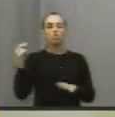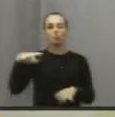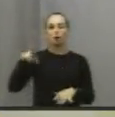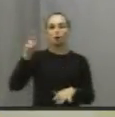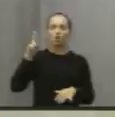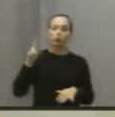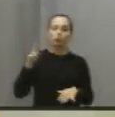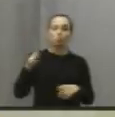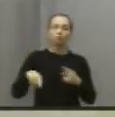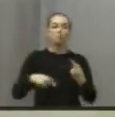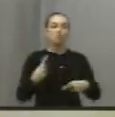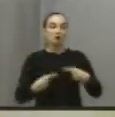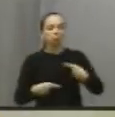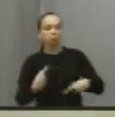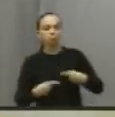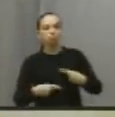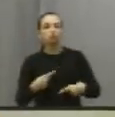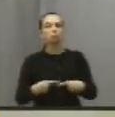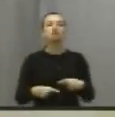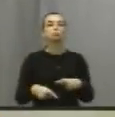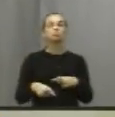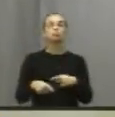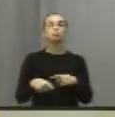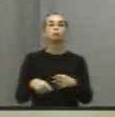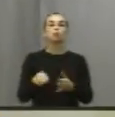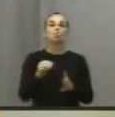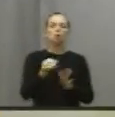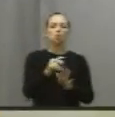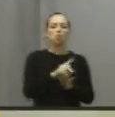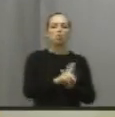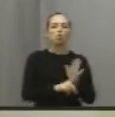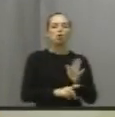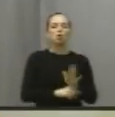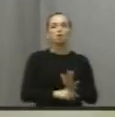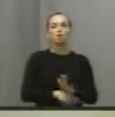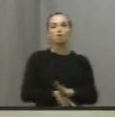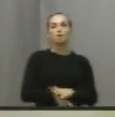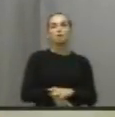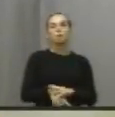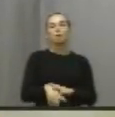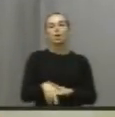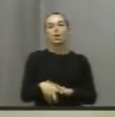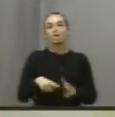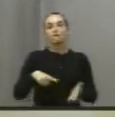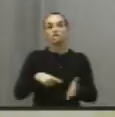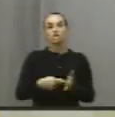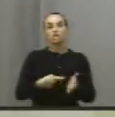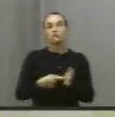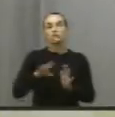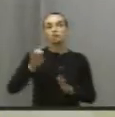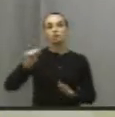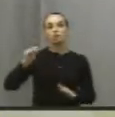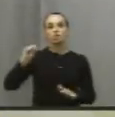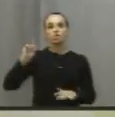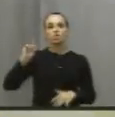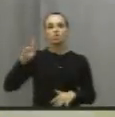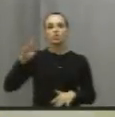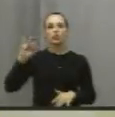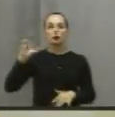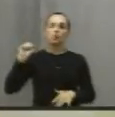agenda dos debates, chamando atenção para a questão da intervenção na Síria, da